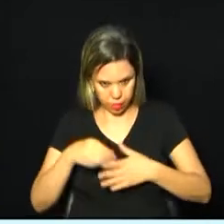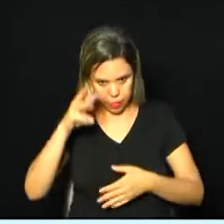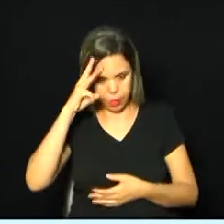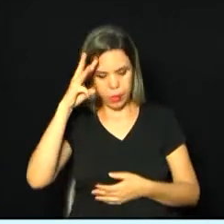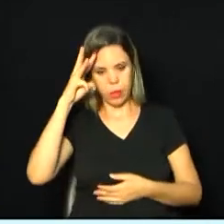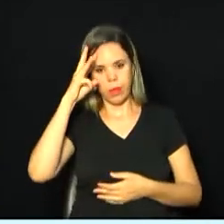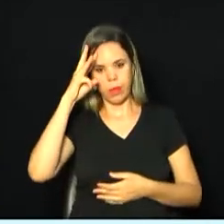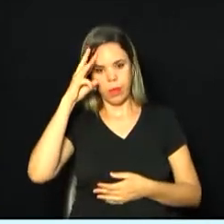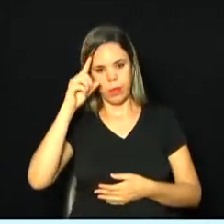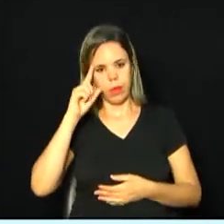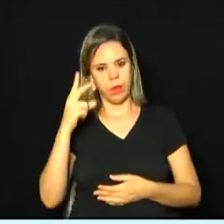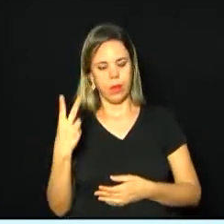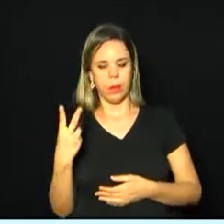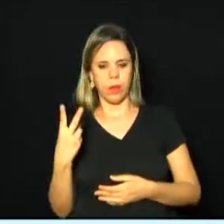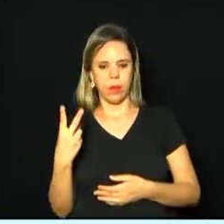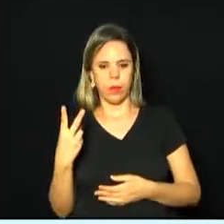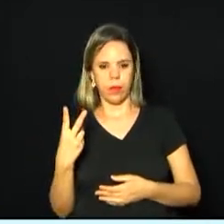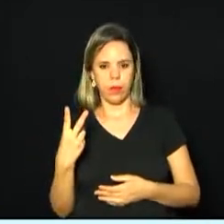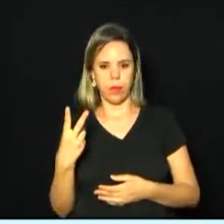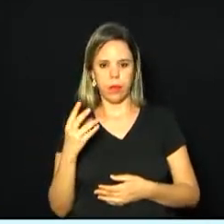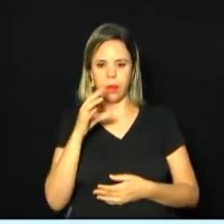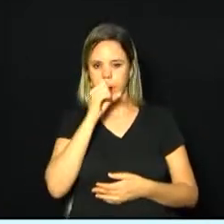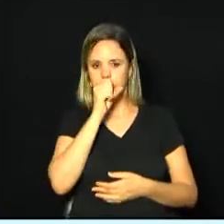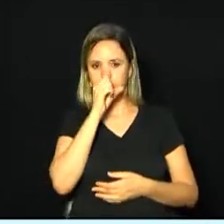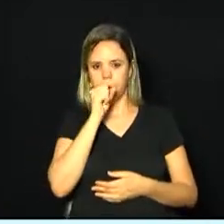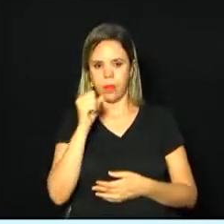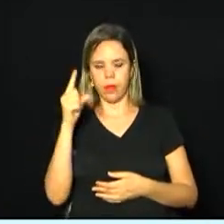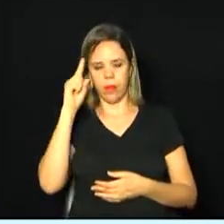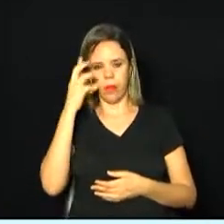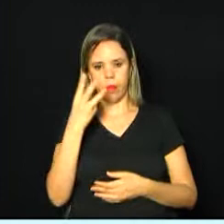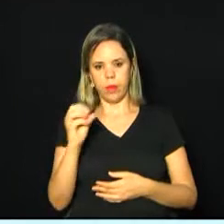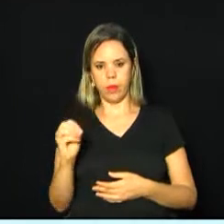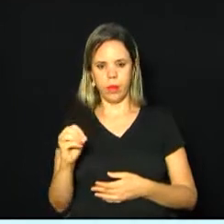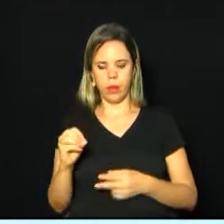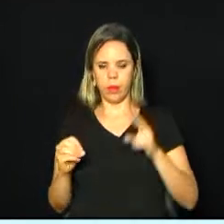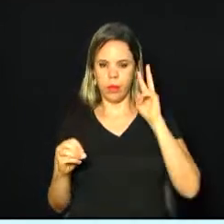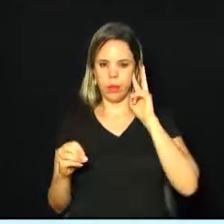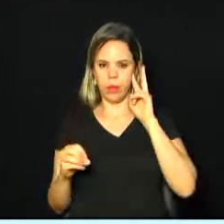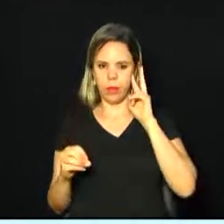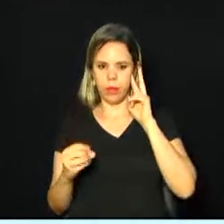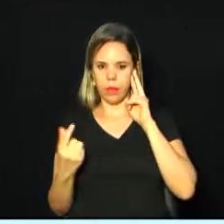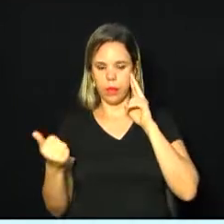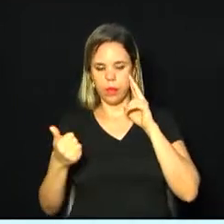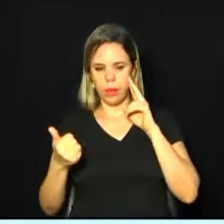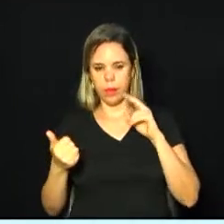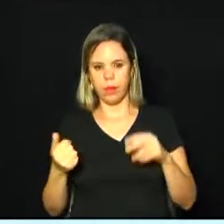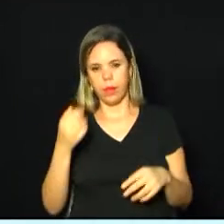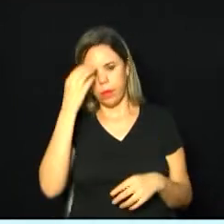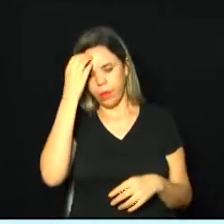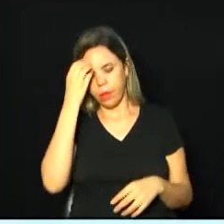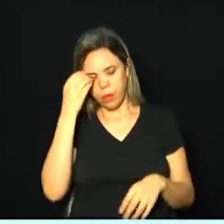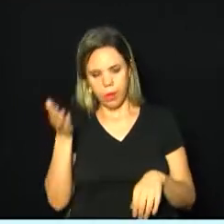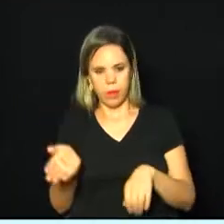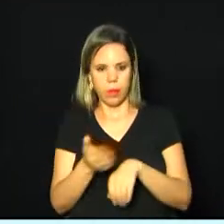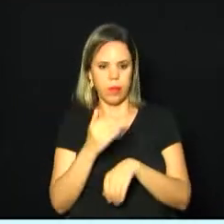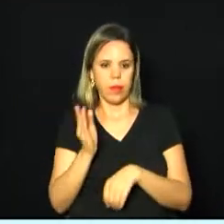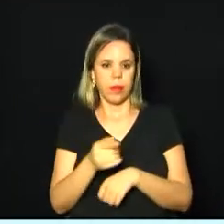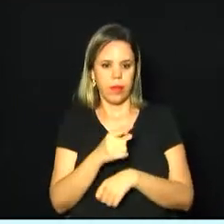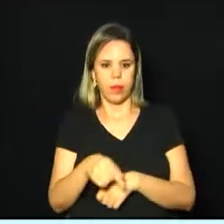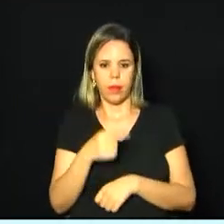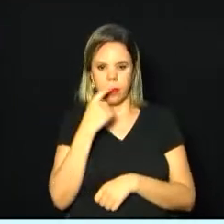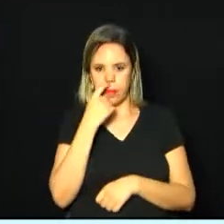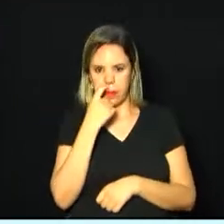na terça-feira dia dois já no sábado dia trinta e segunda-feira dia primeiro véspera de feriado